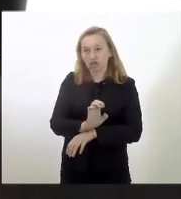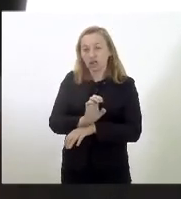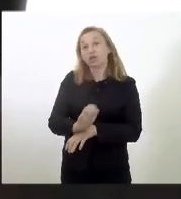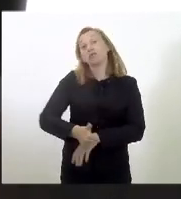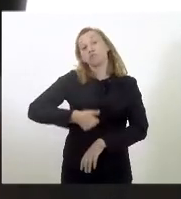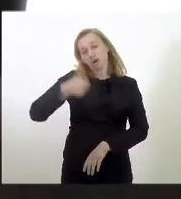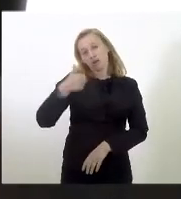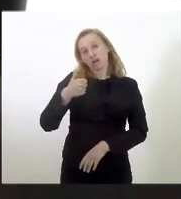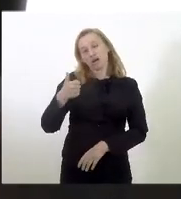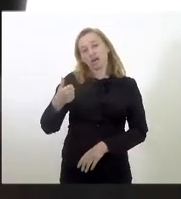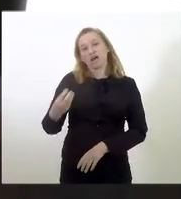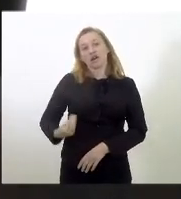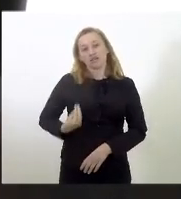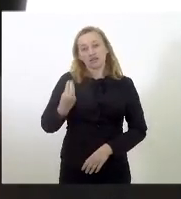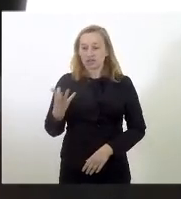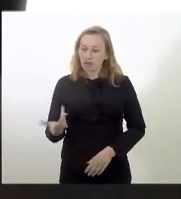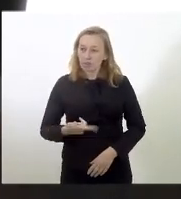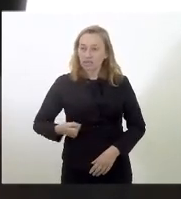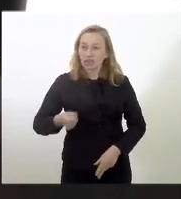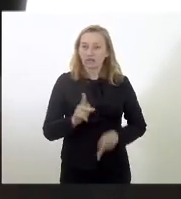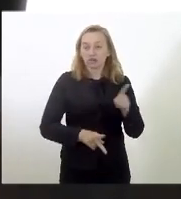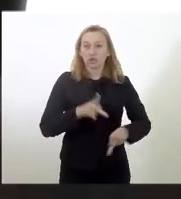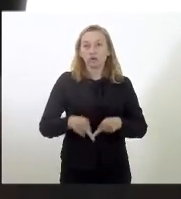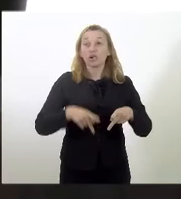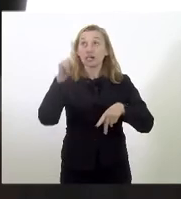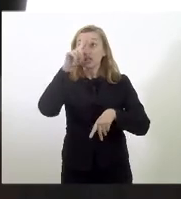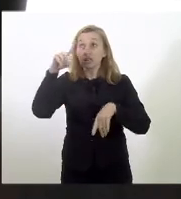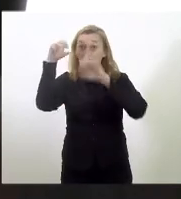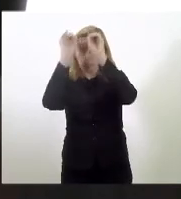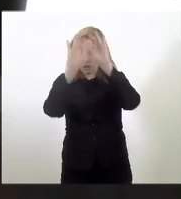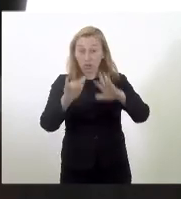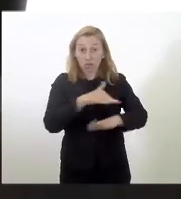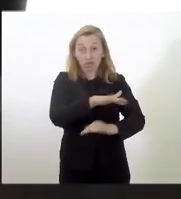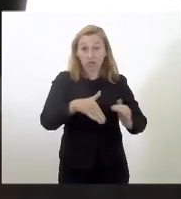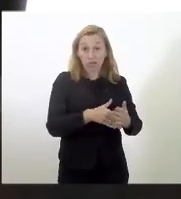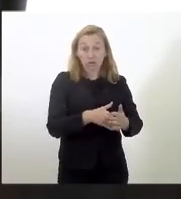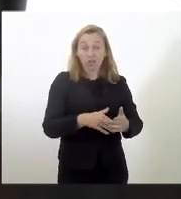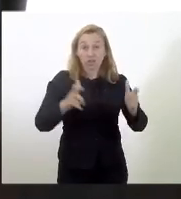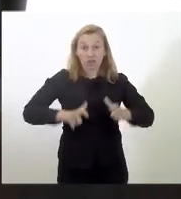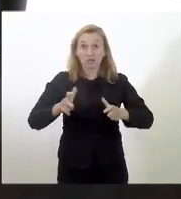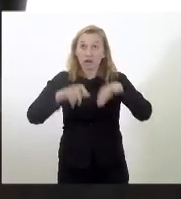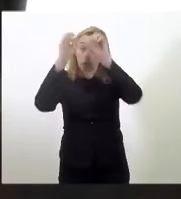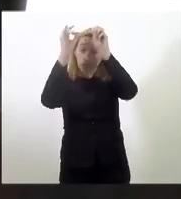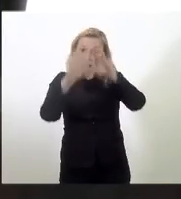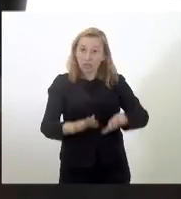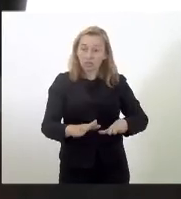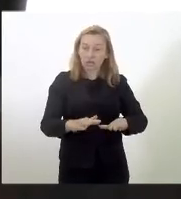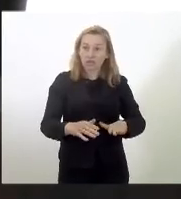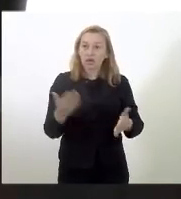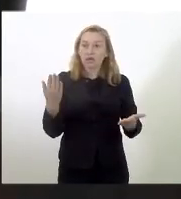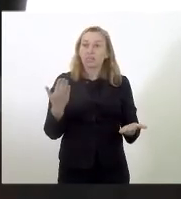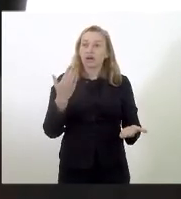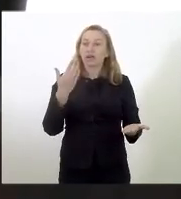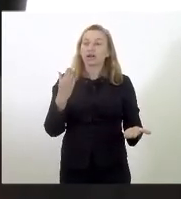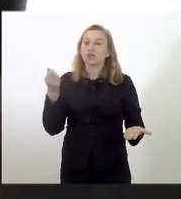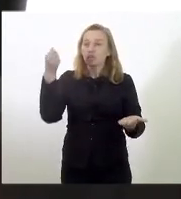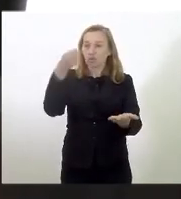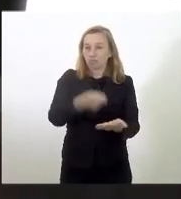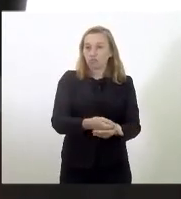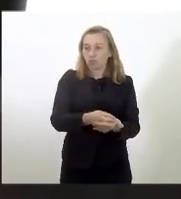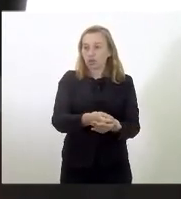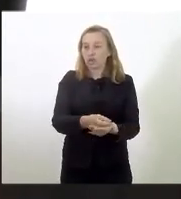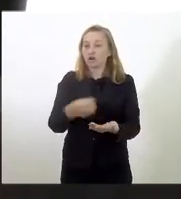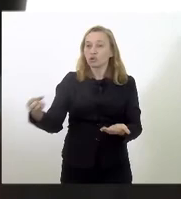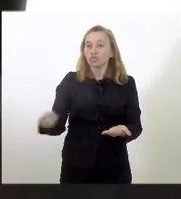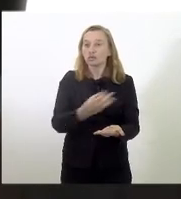melhoria da qualidade de vida da nossa população. Que Deus ilumine a todos e que esse espaço seja abençoado para cumprimento dessa nobre